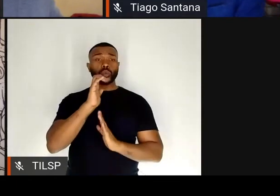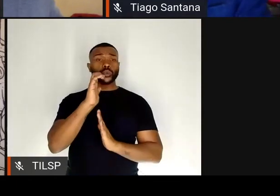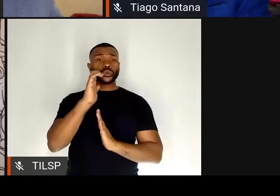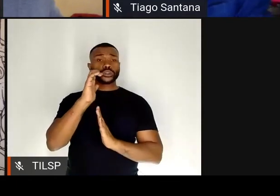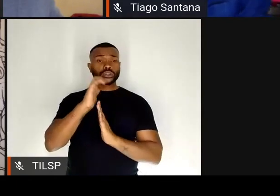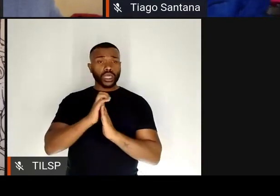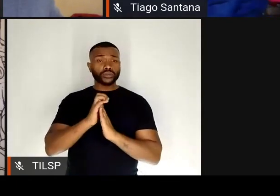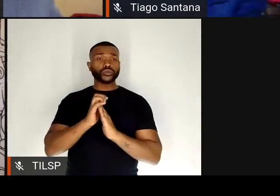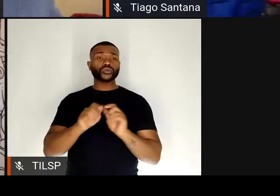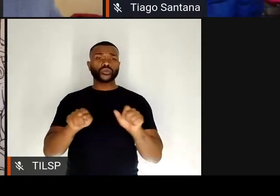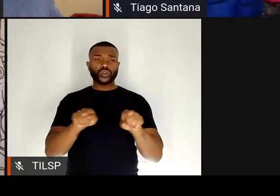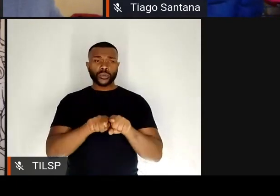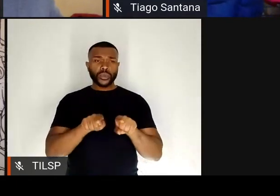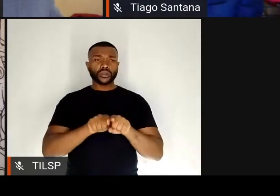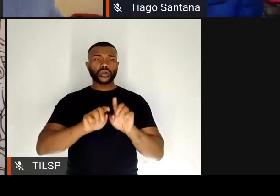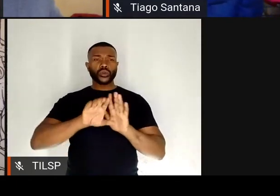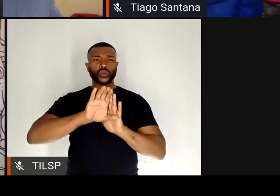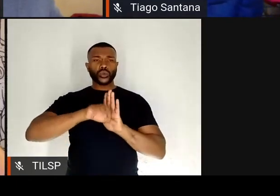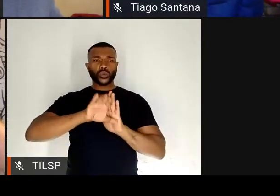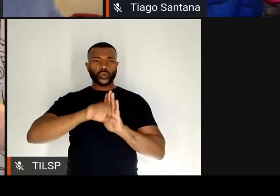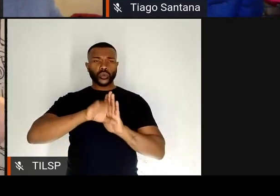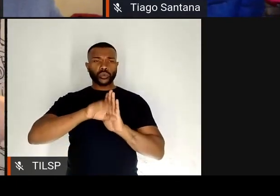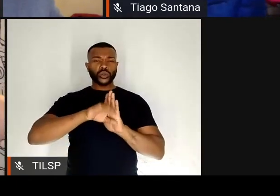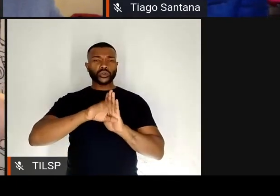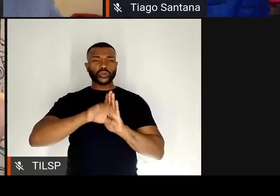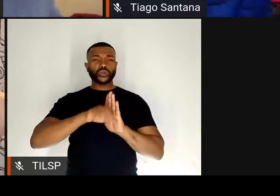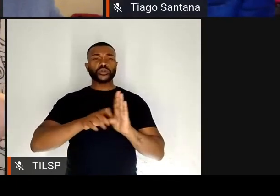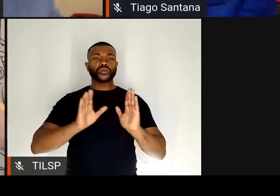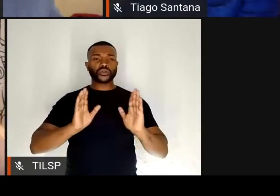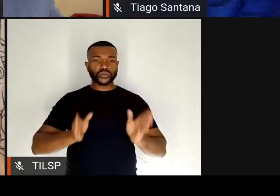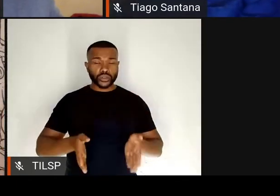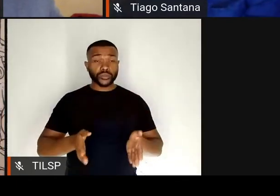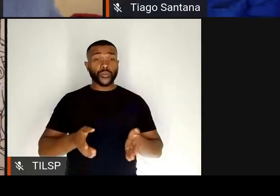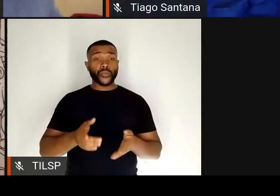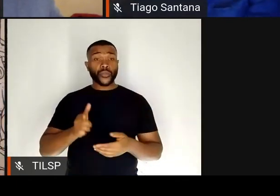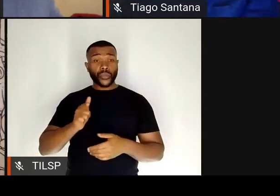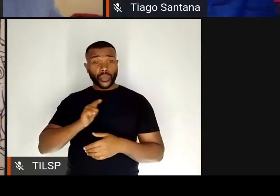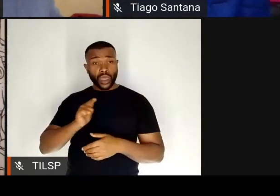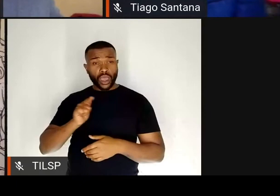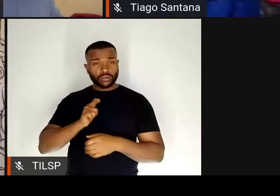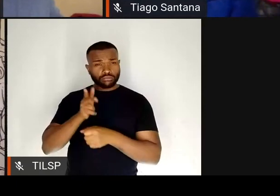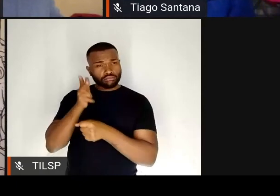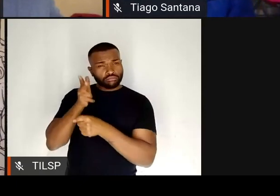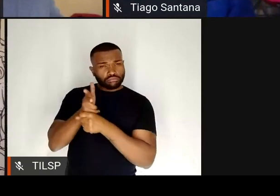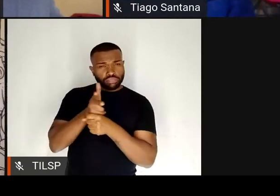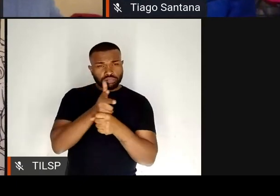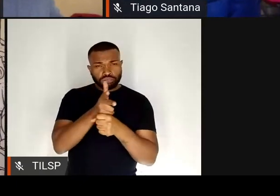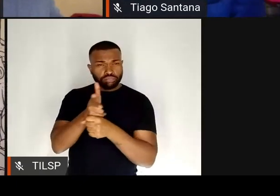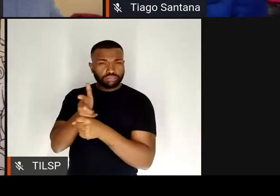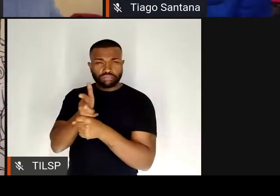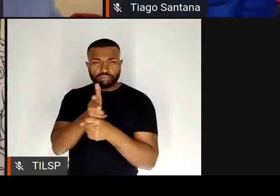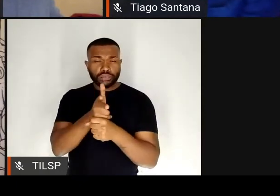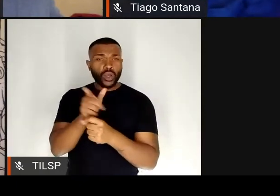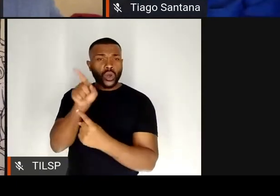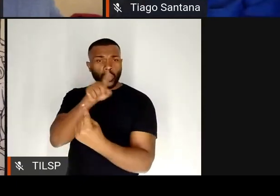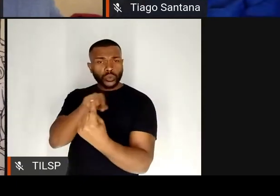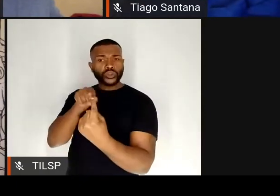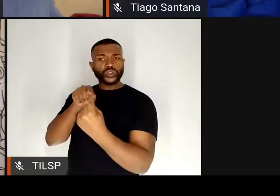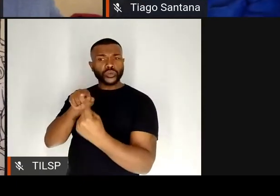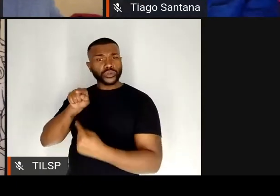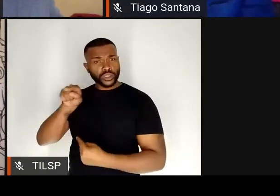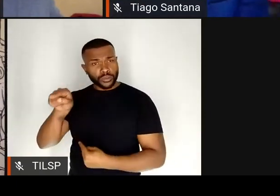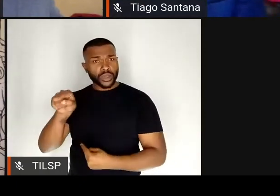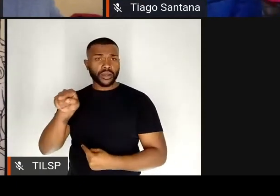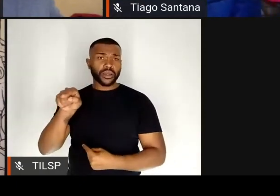questão conceitual, porque para ele, quanto mais vigilância houver por câmeras, né, mais objetividade há para ele nesse